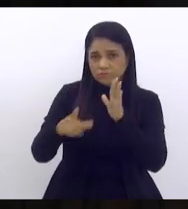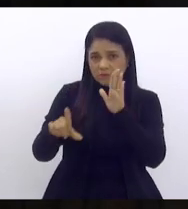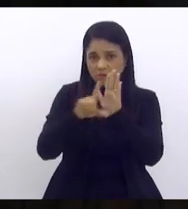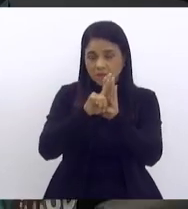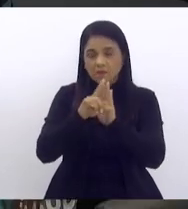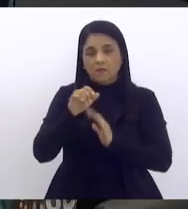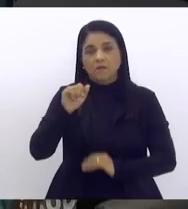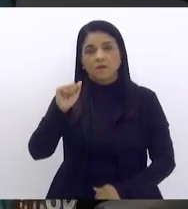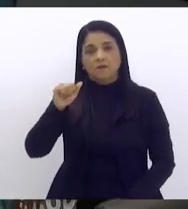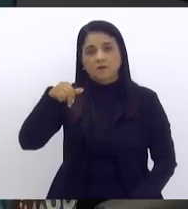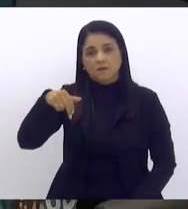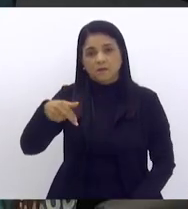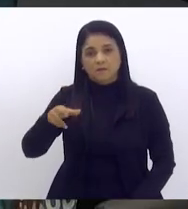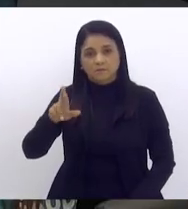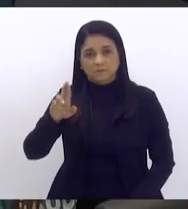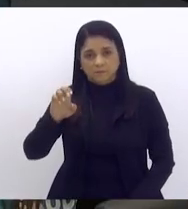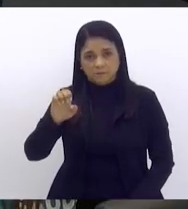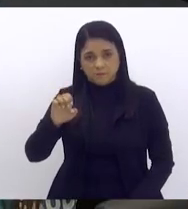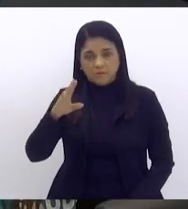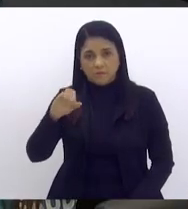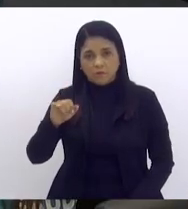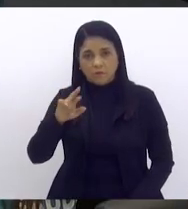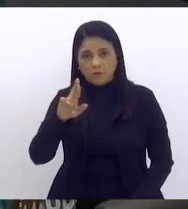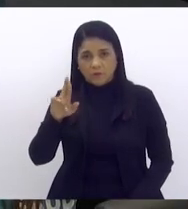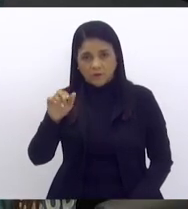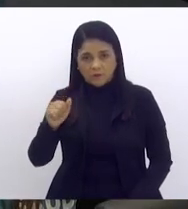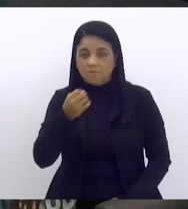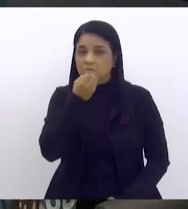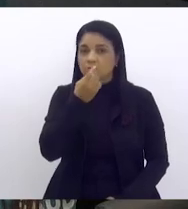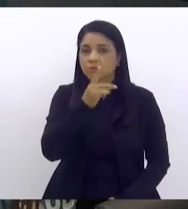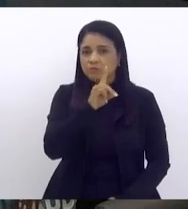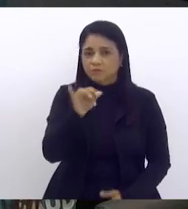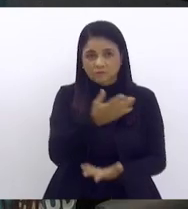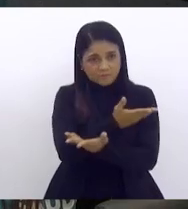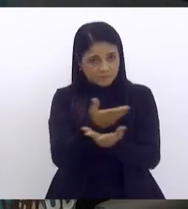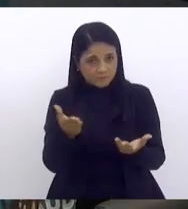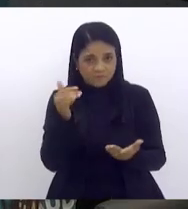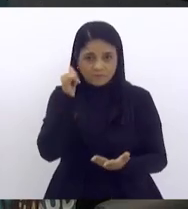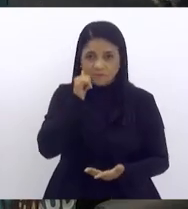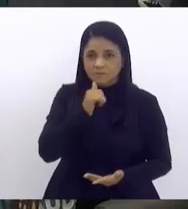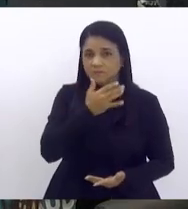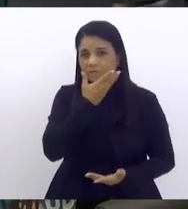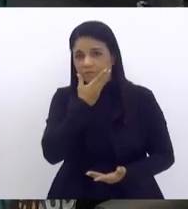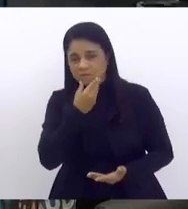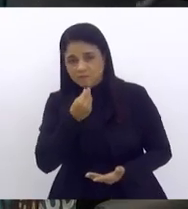Correia. Bom dia a todos e todas.